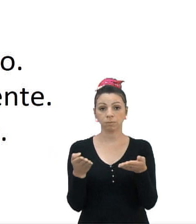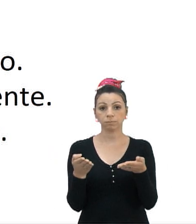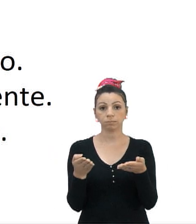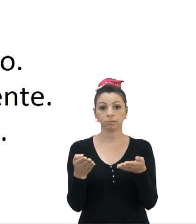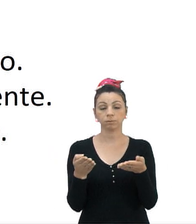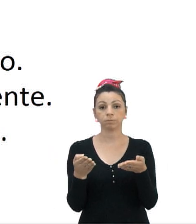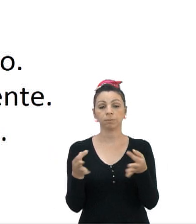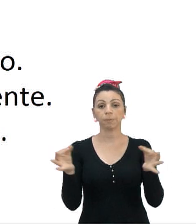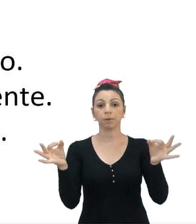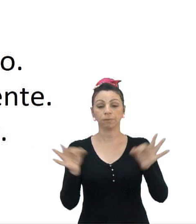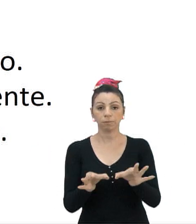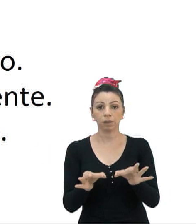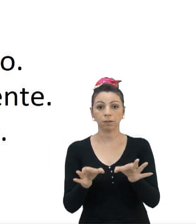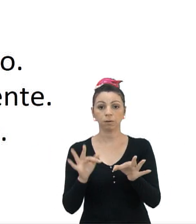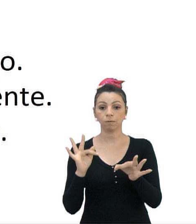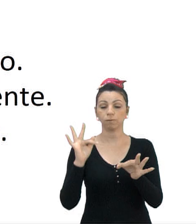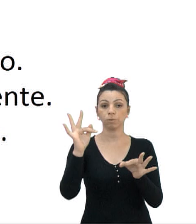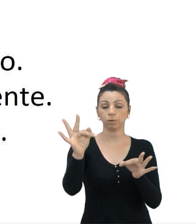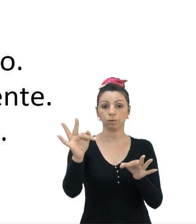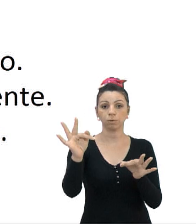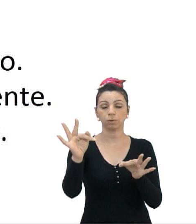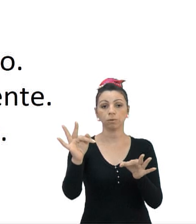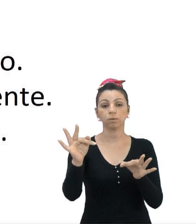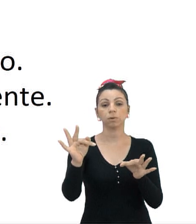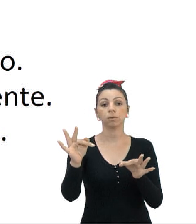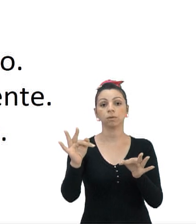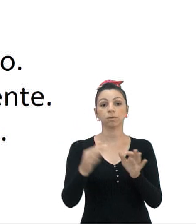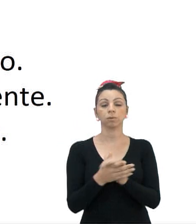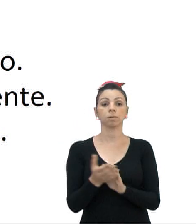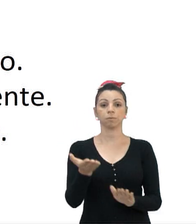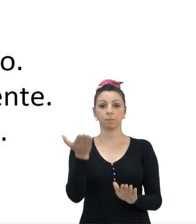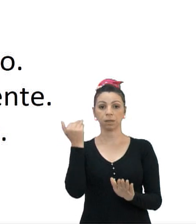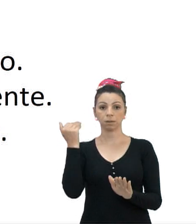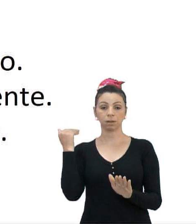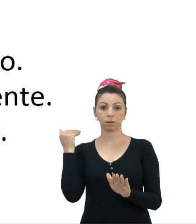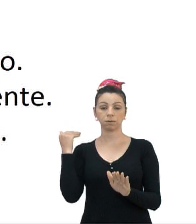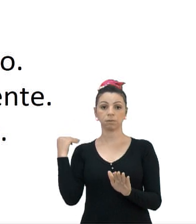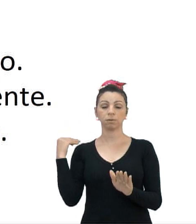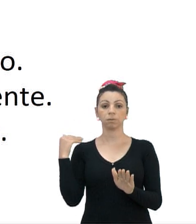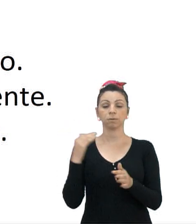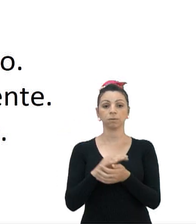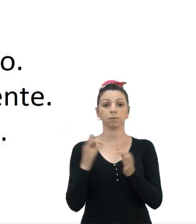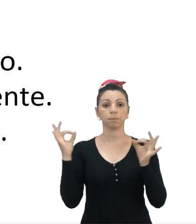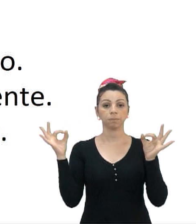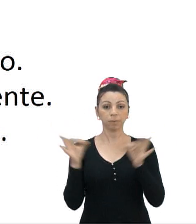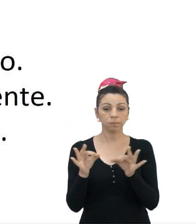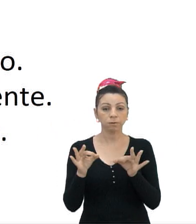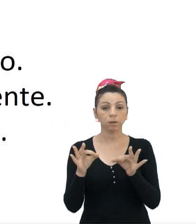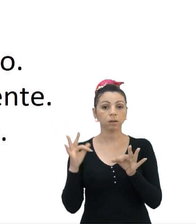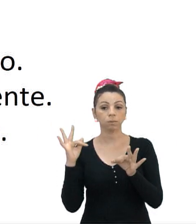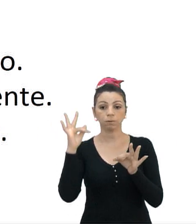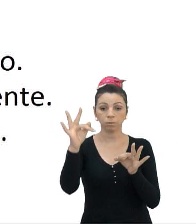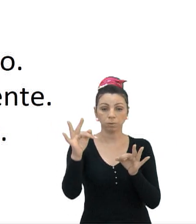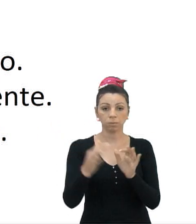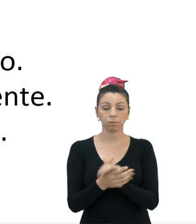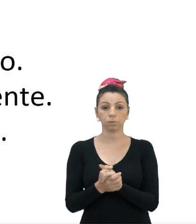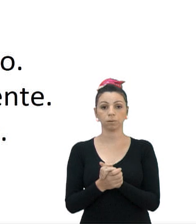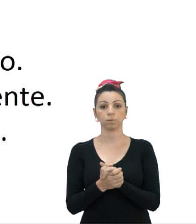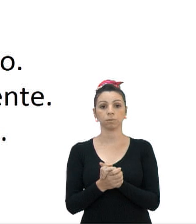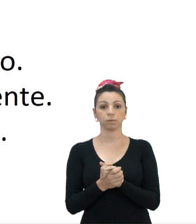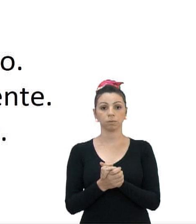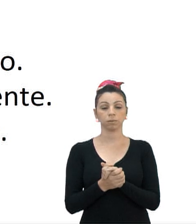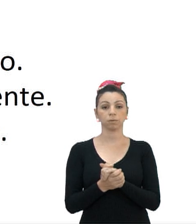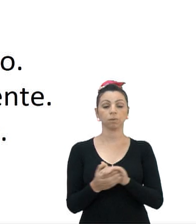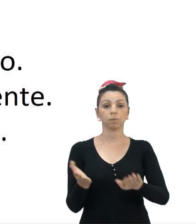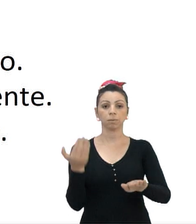presente. Pretéritos perfeito e imperfeito e o futuro. Pretéritos perfeito e